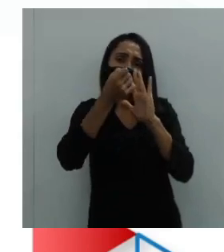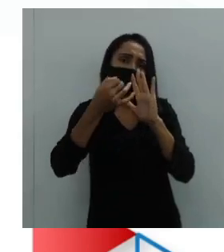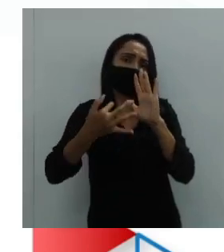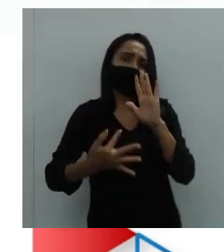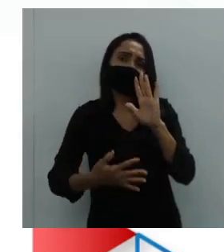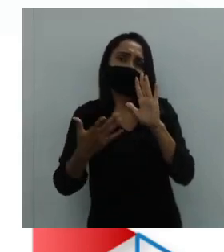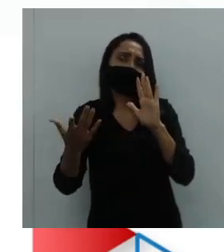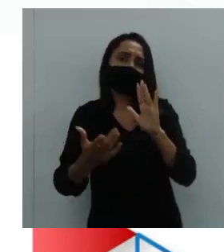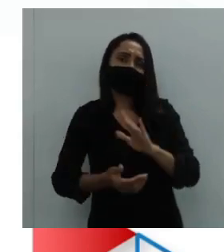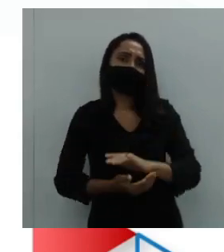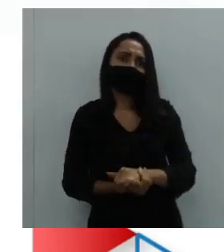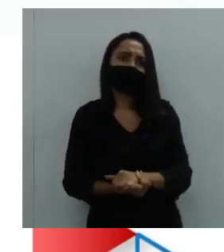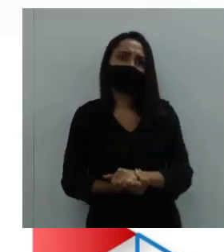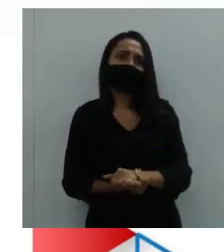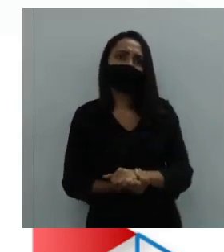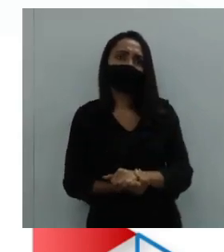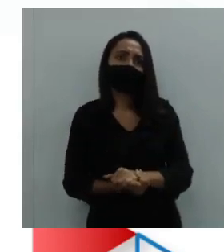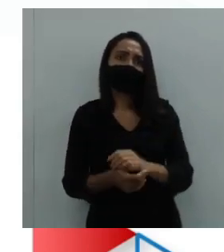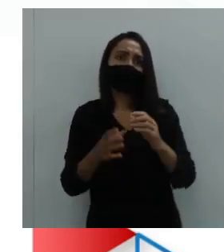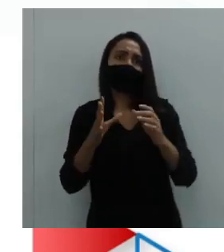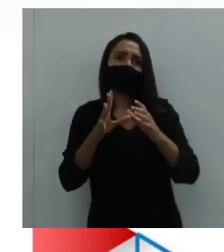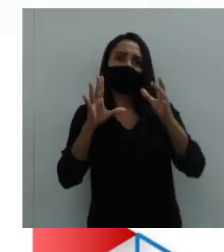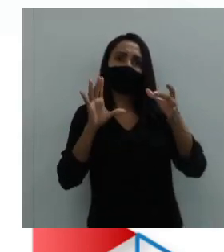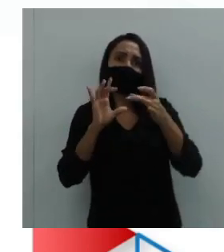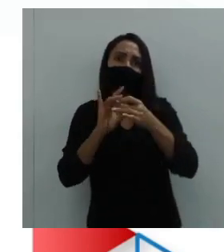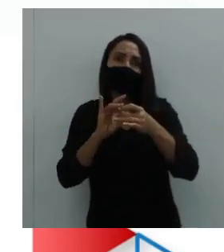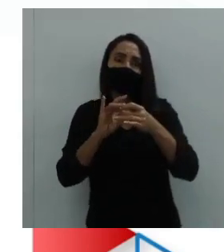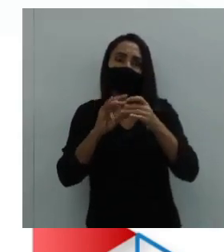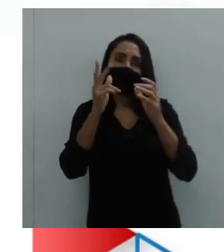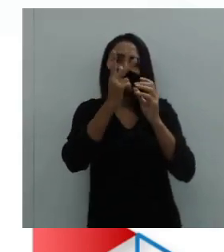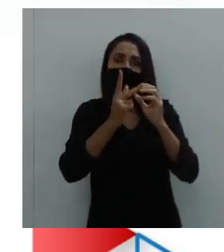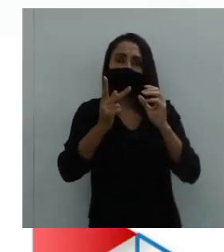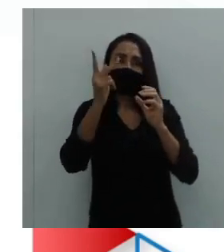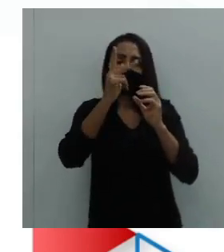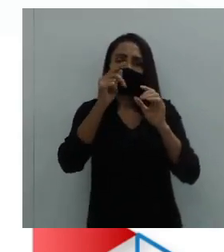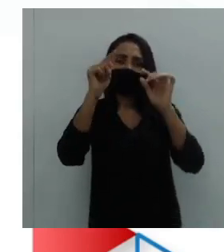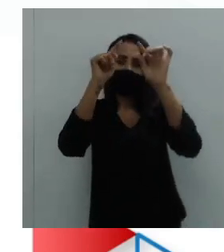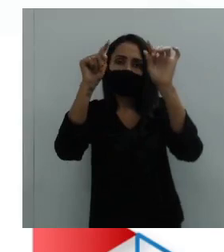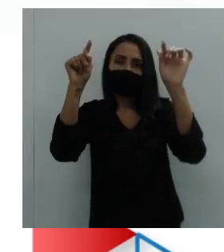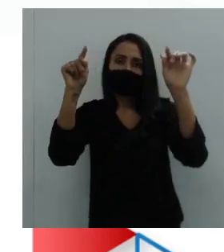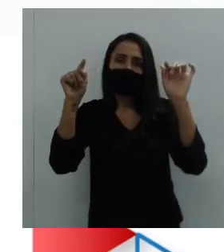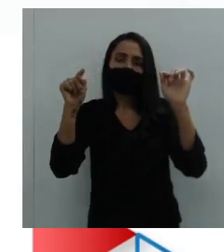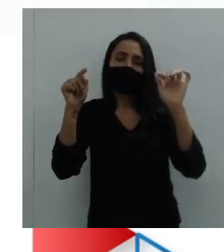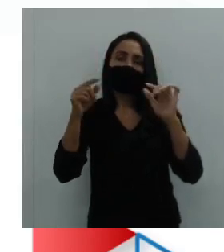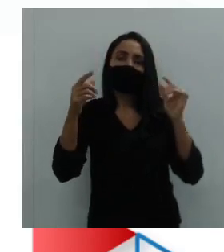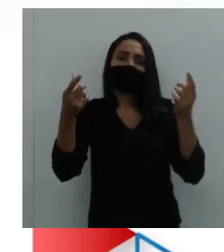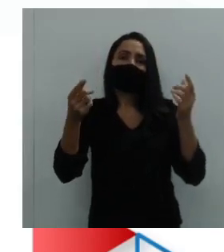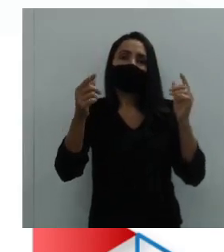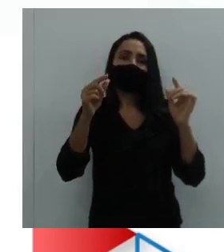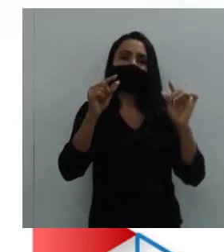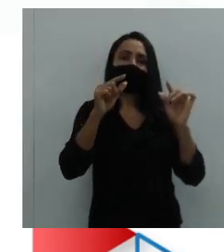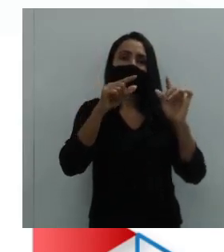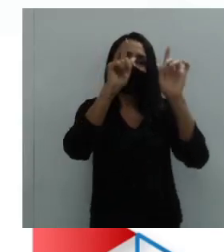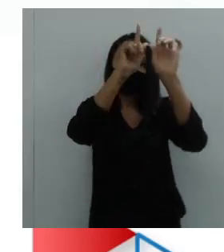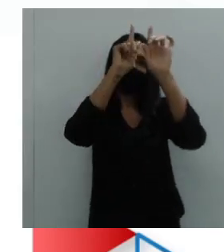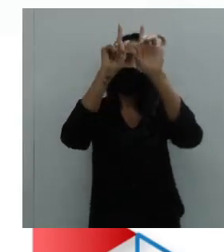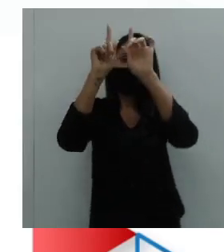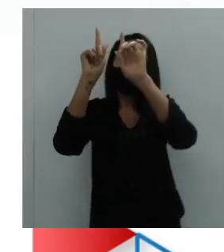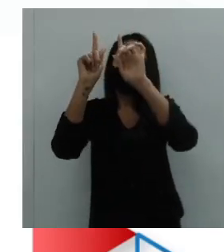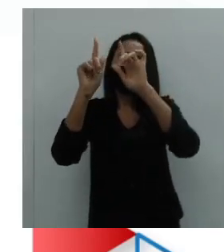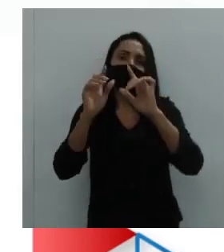desse termo? Polígono é a união de uma figura plana, formada por linhas fechadas